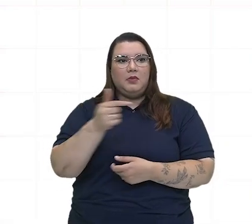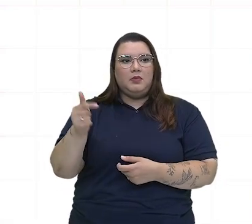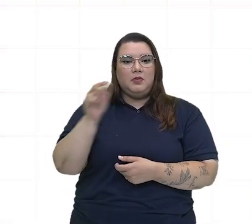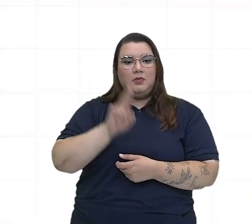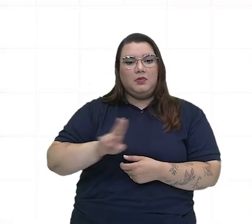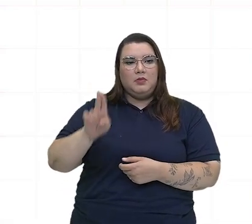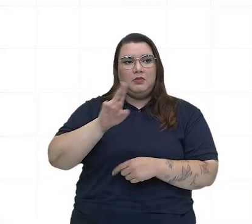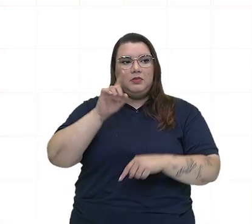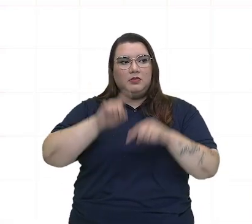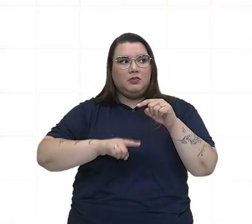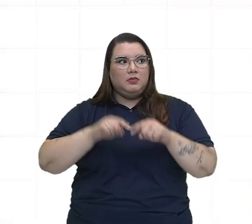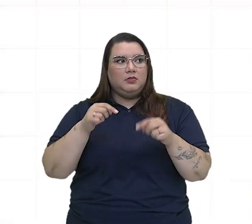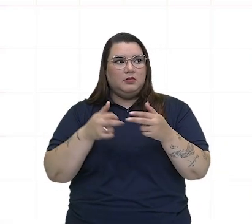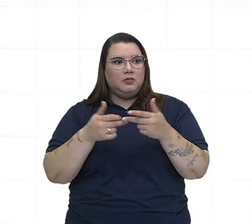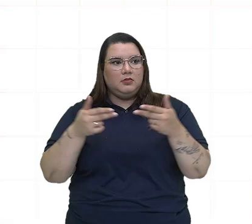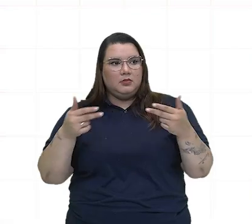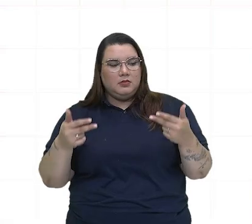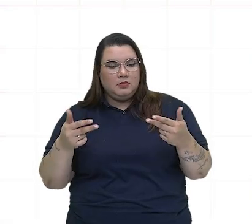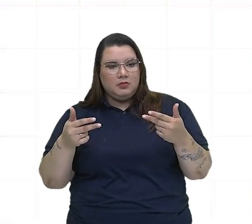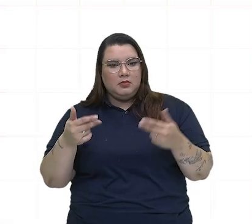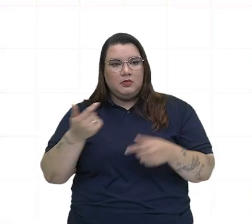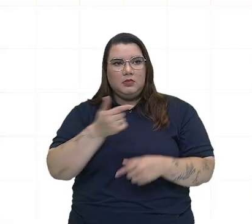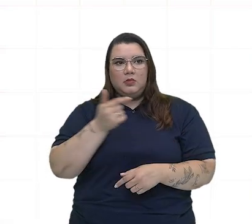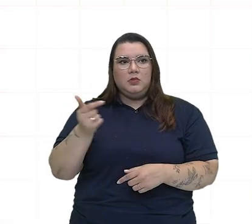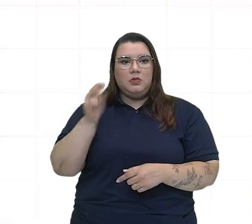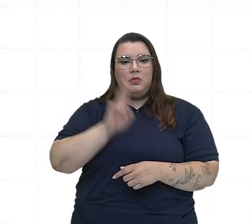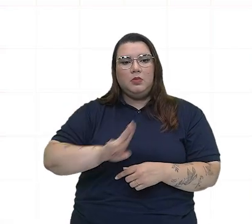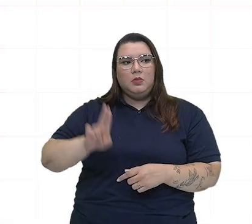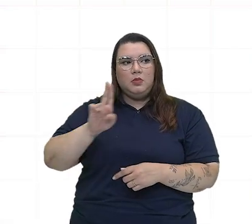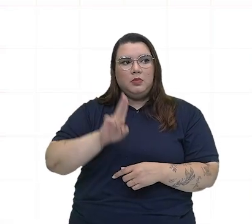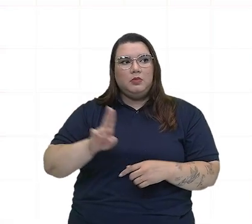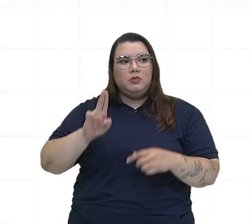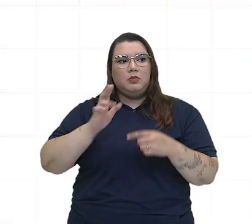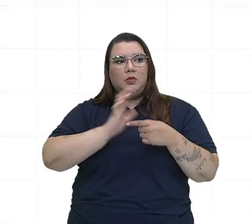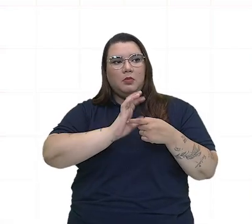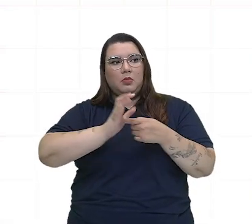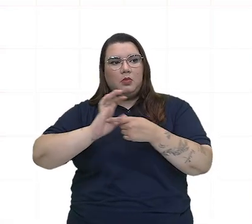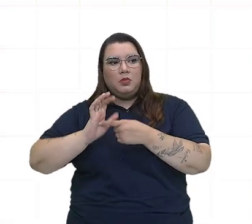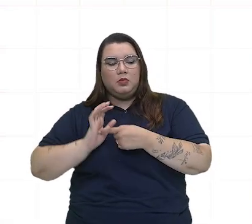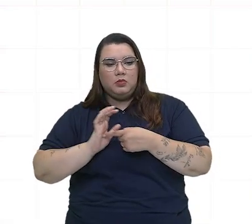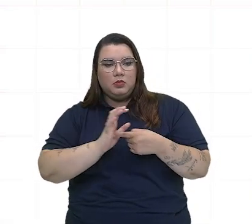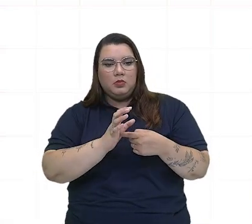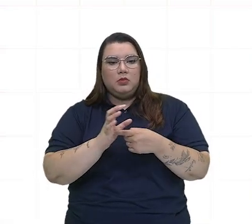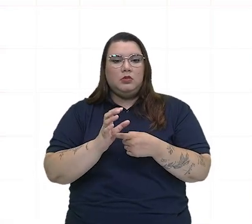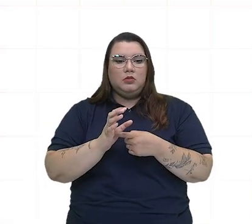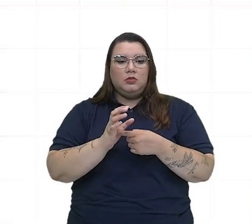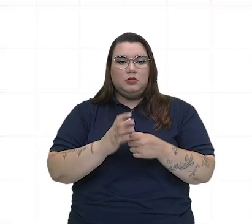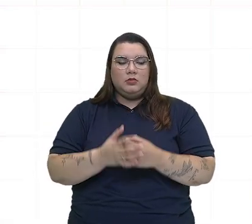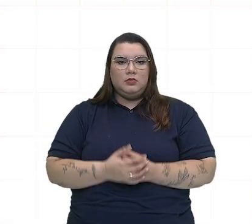usa equipamentos, não se usa um maquinário